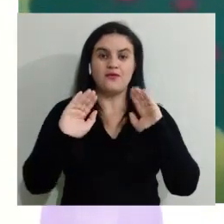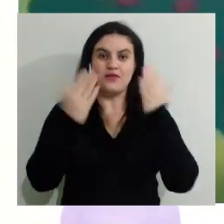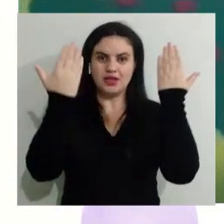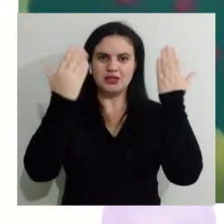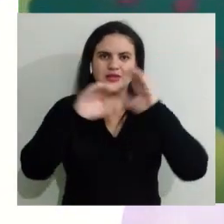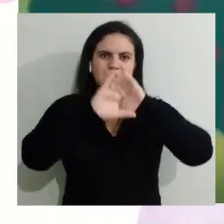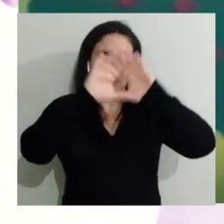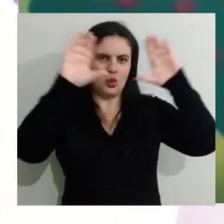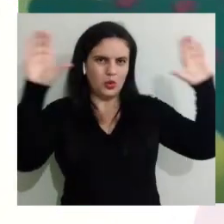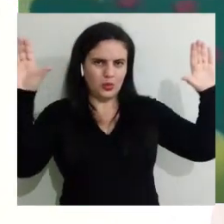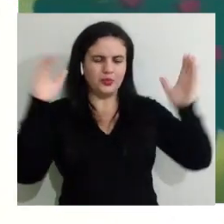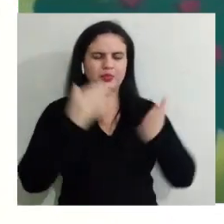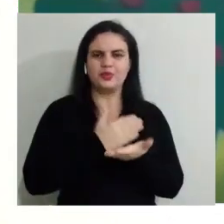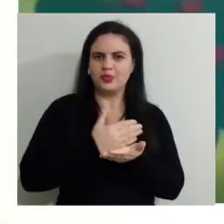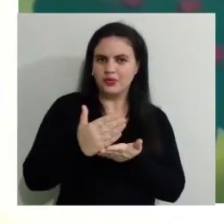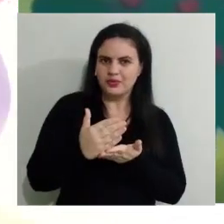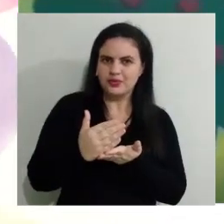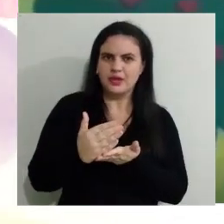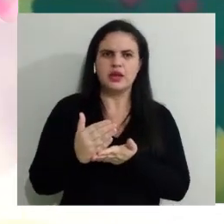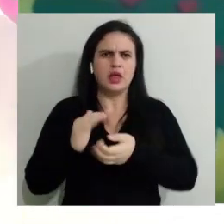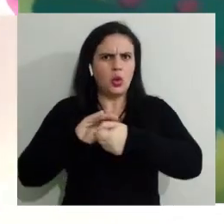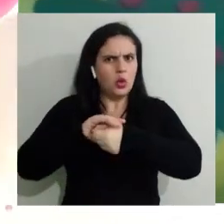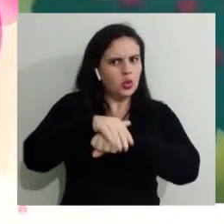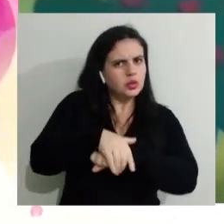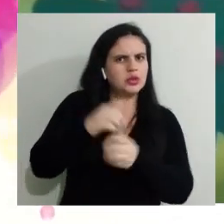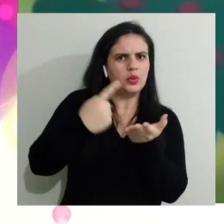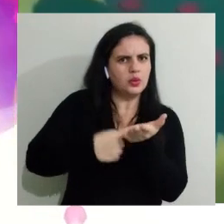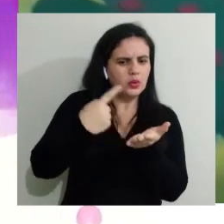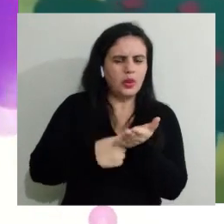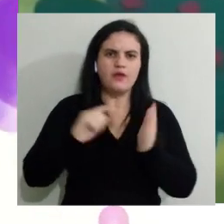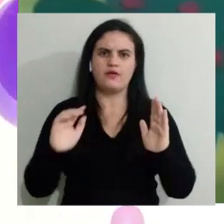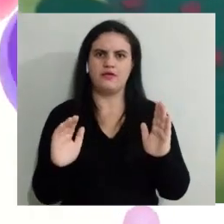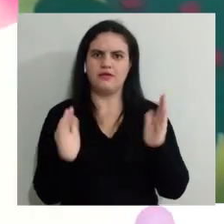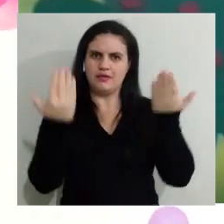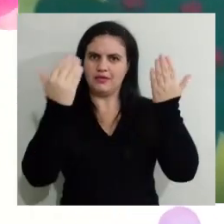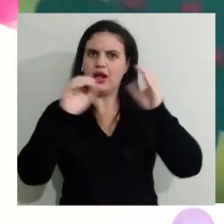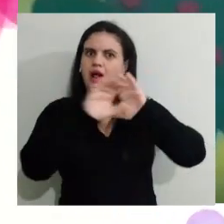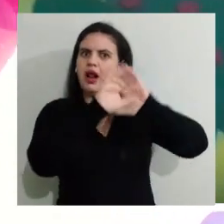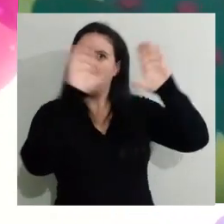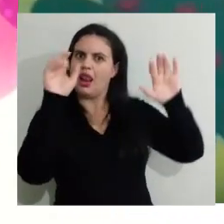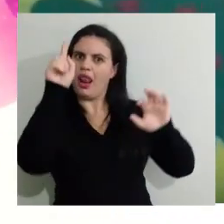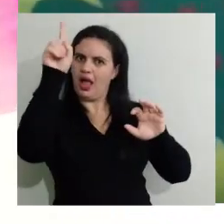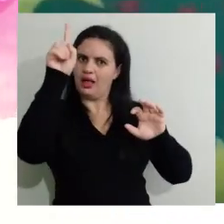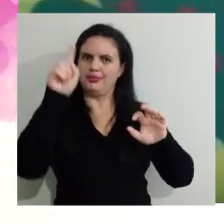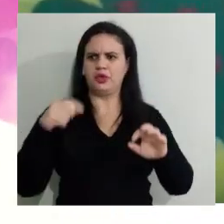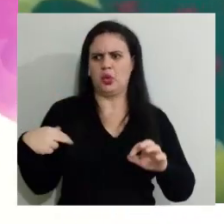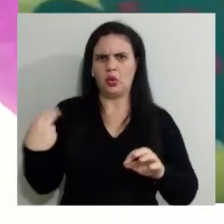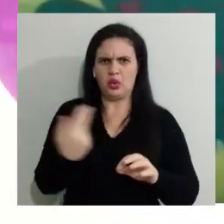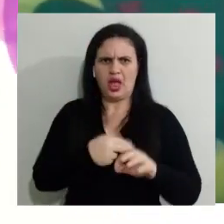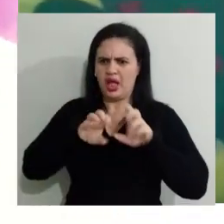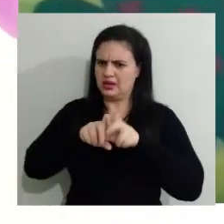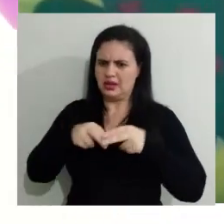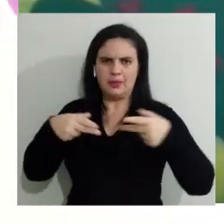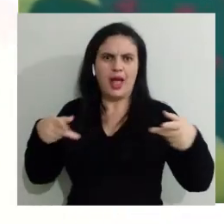céu, que começa assim. Naquela noite ia ter uma festa no céu. Nós, os bichos sem